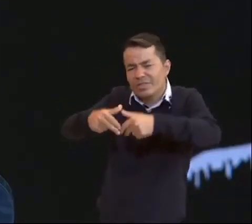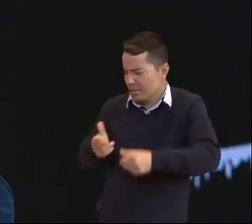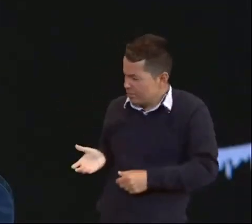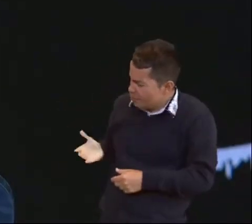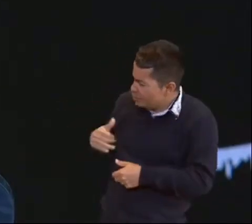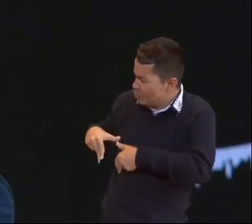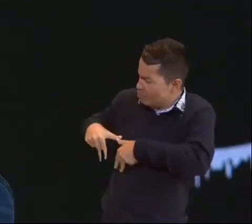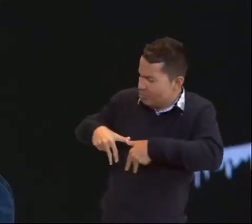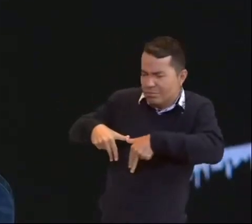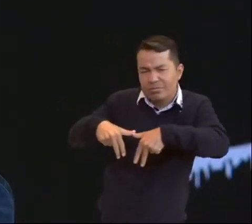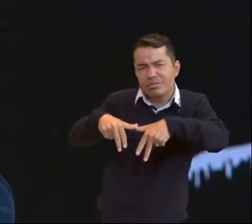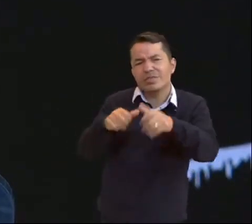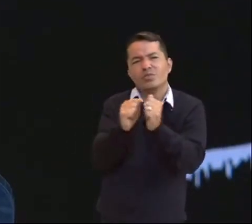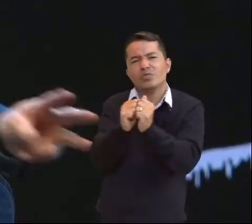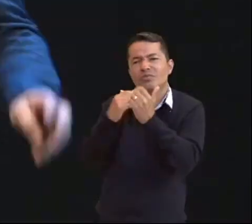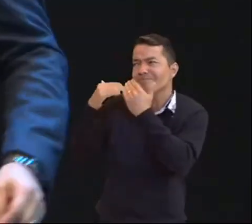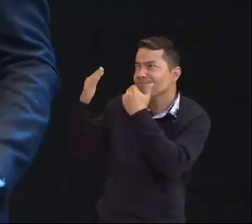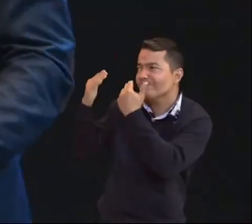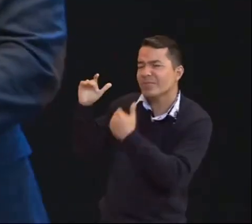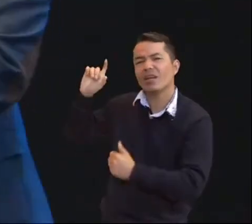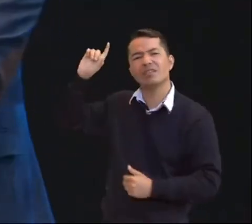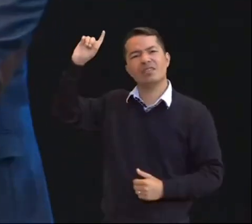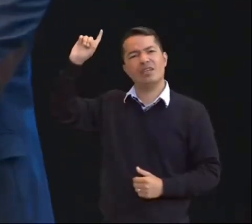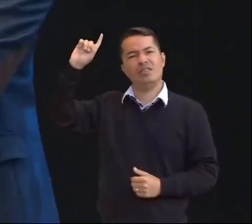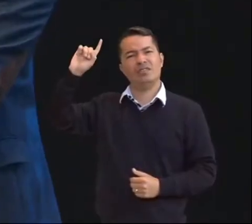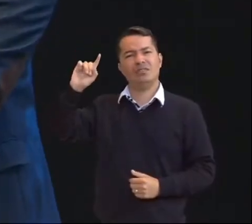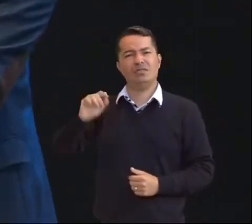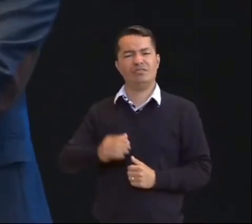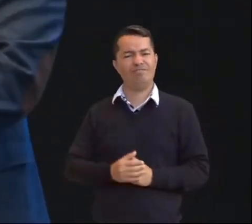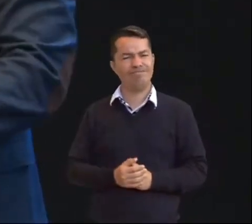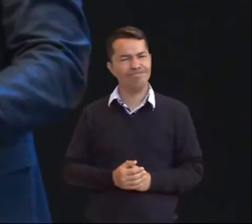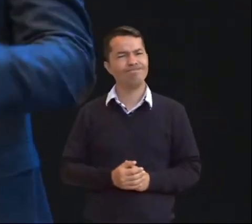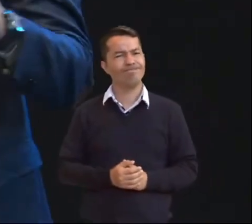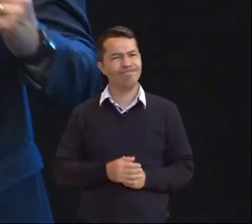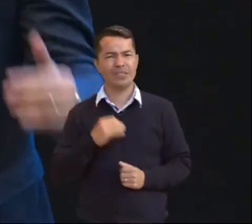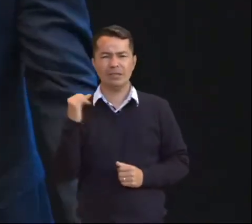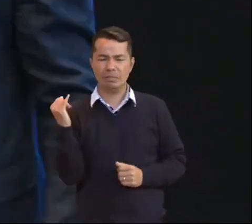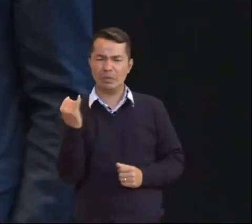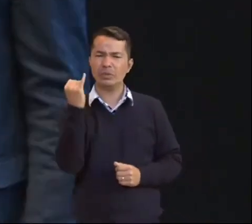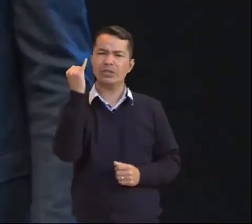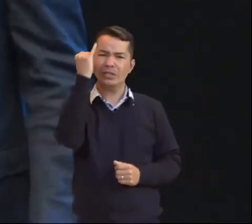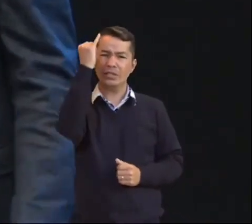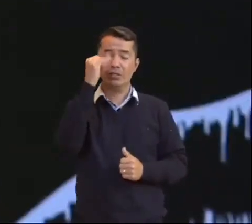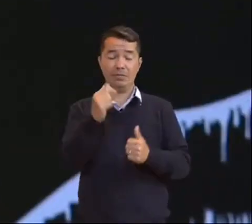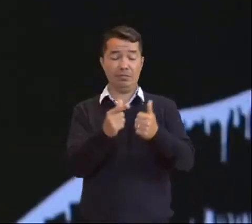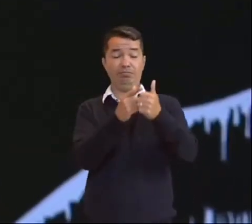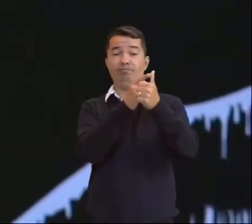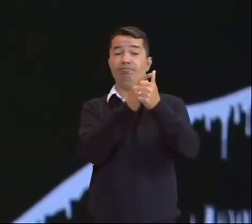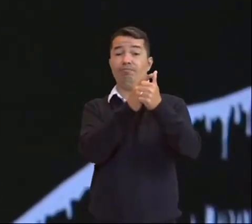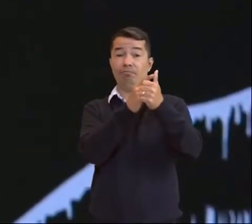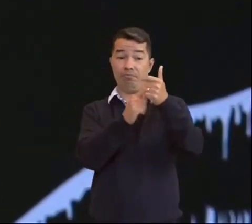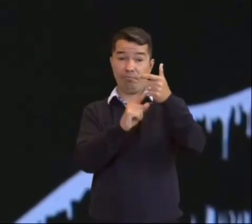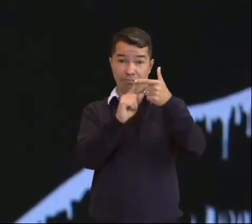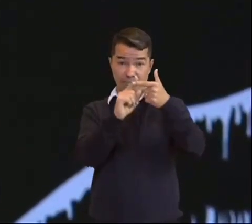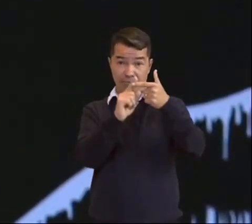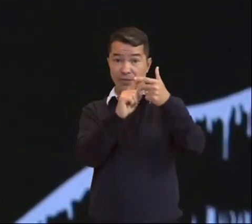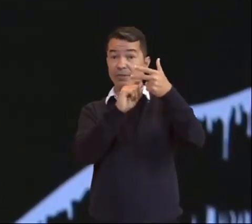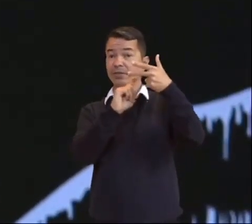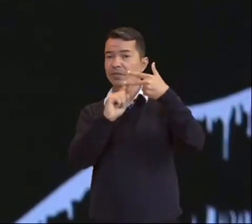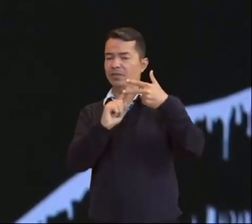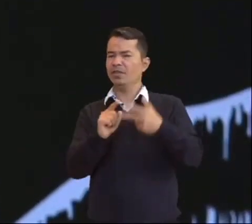vivemos coisas com Deus. Terceiro conselho, uma fé sincera. Ele vai falar,